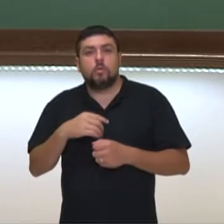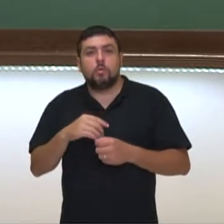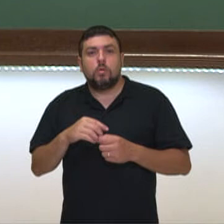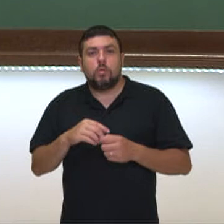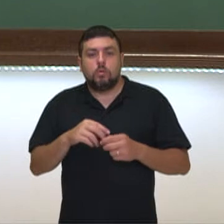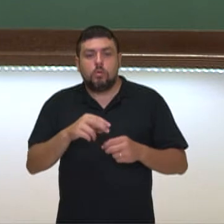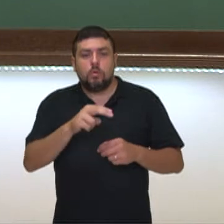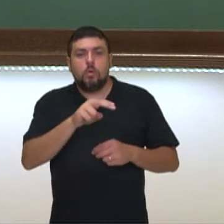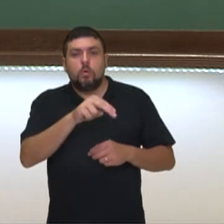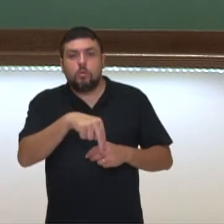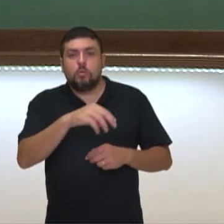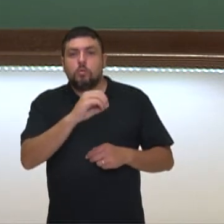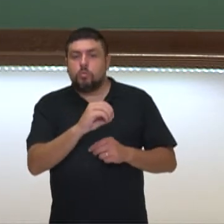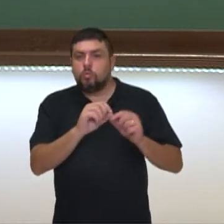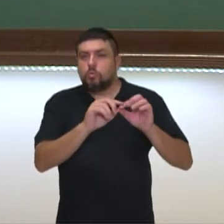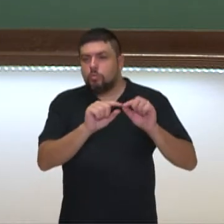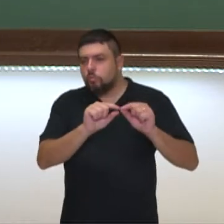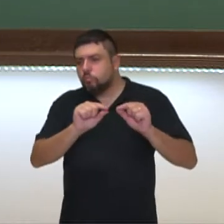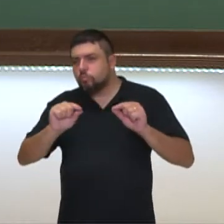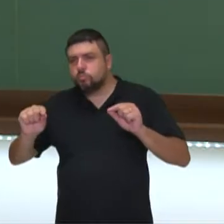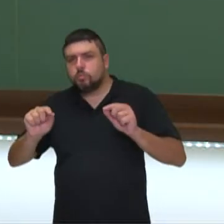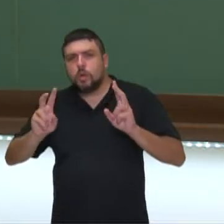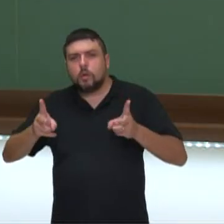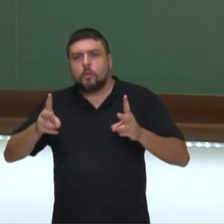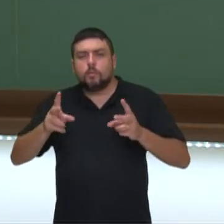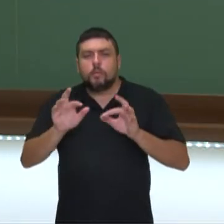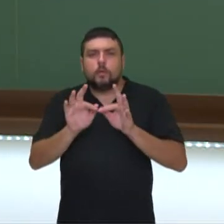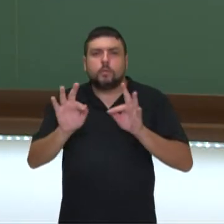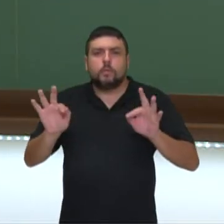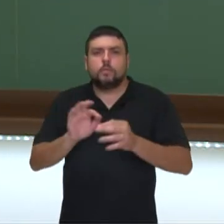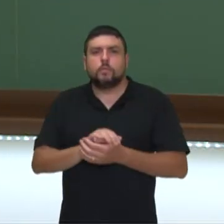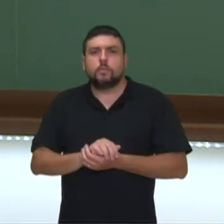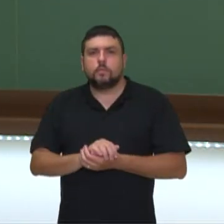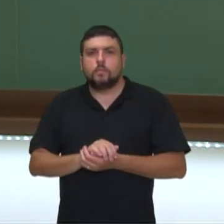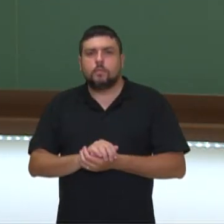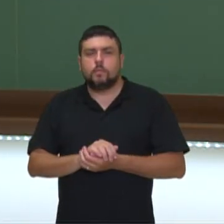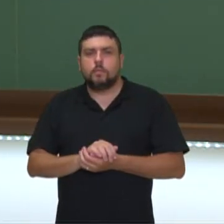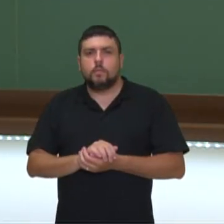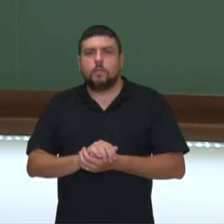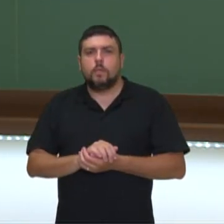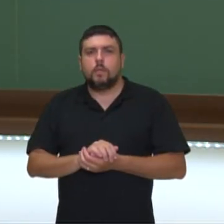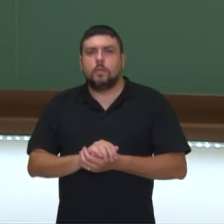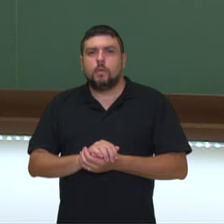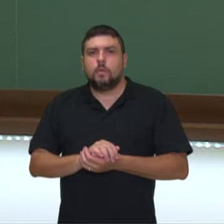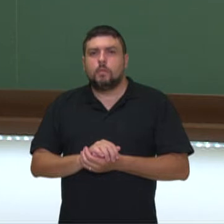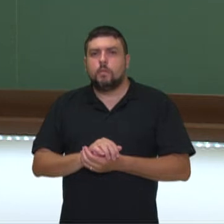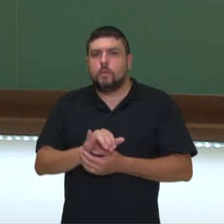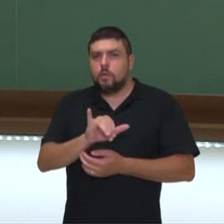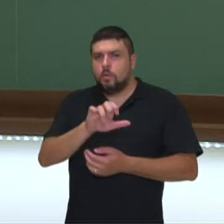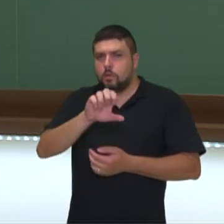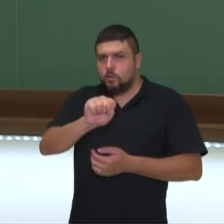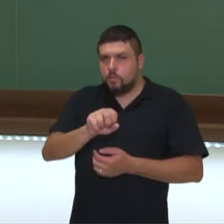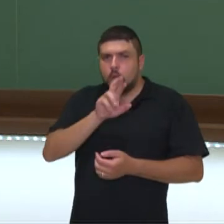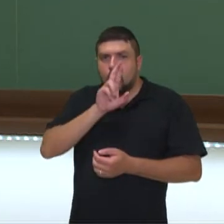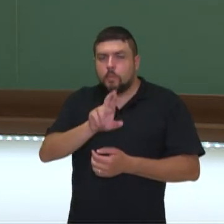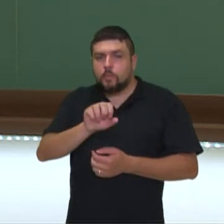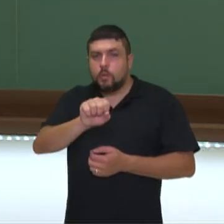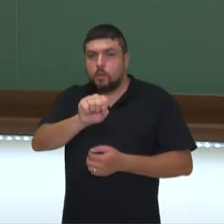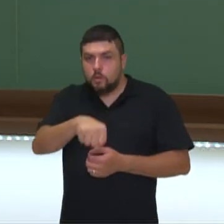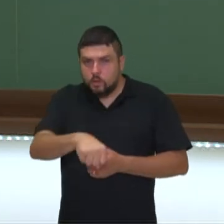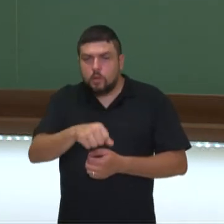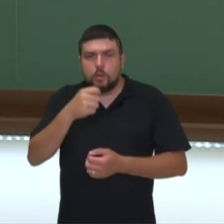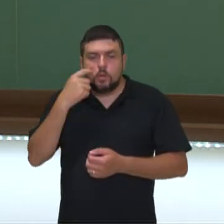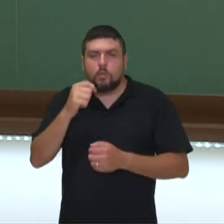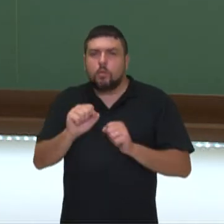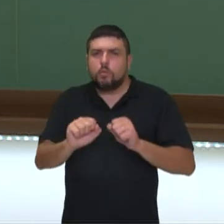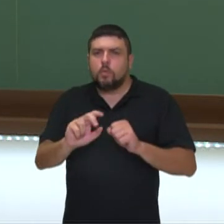grandes alterações, tá ok? E lembrando que aqui na positiva eu abreviei, mas se você quiser você pode colocar I have, não tem